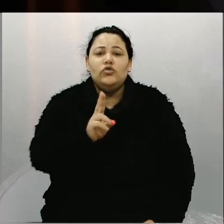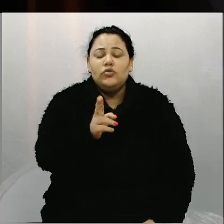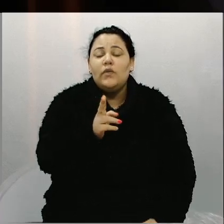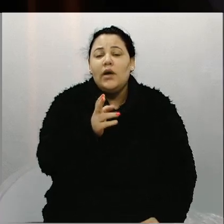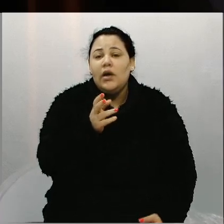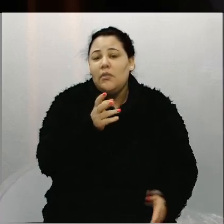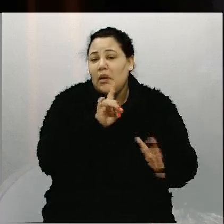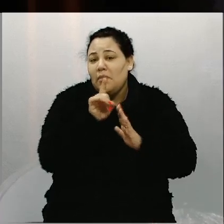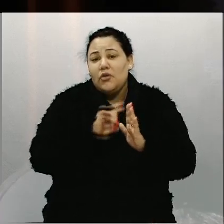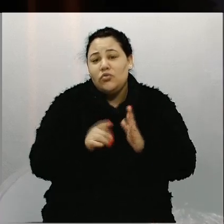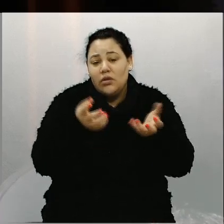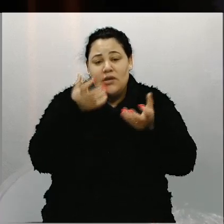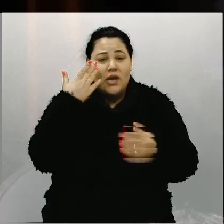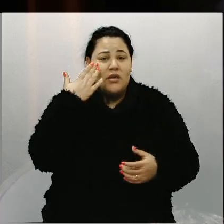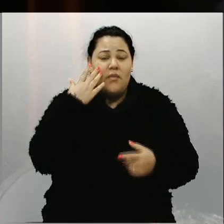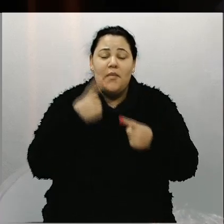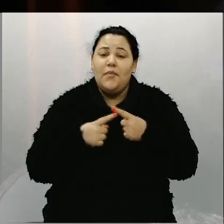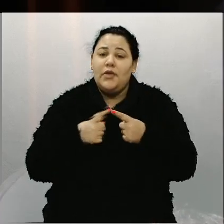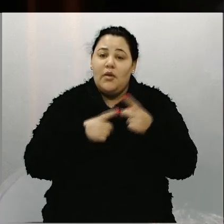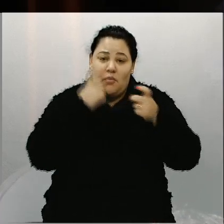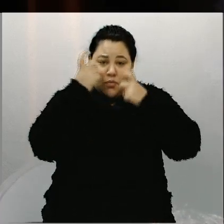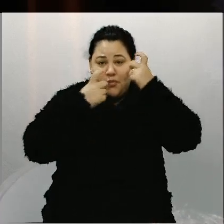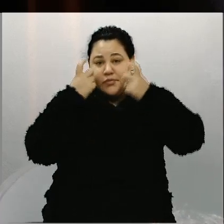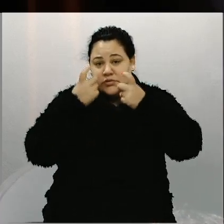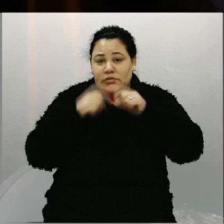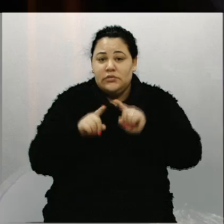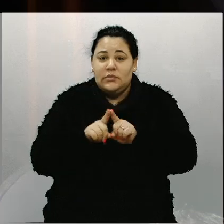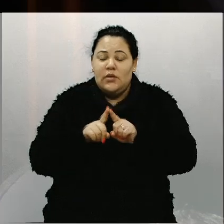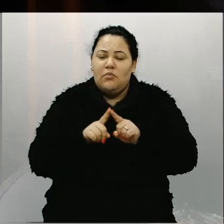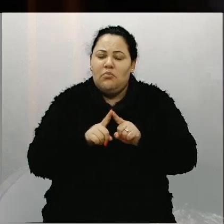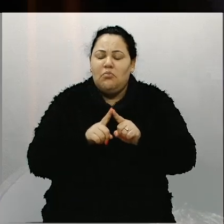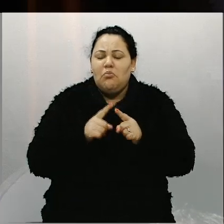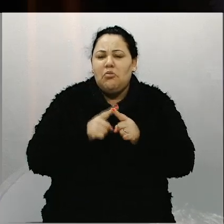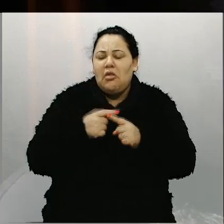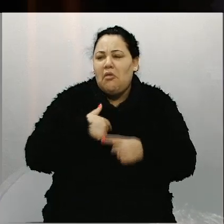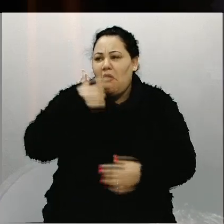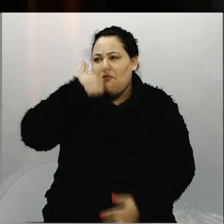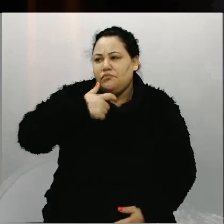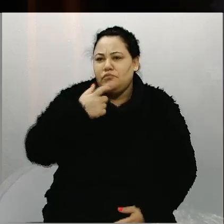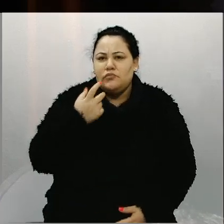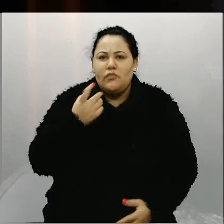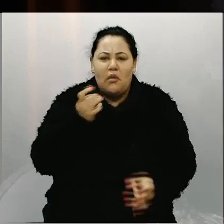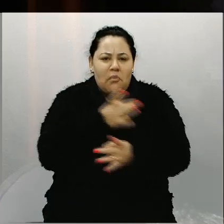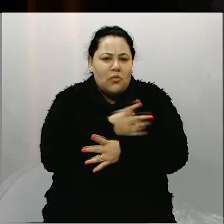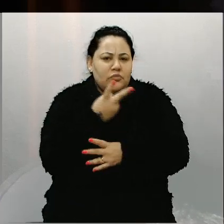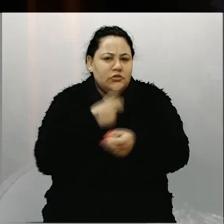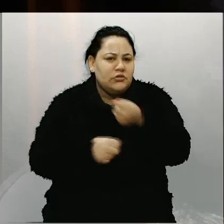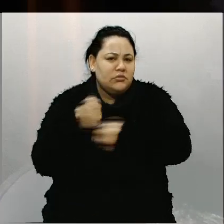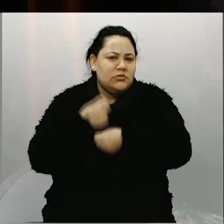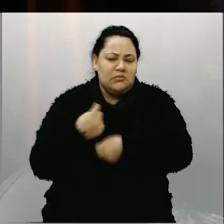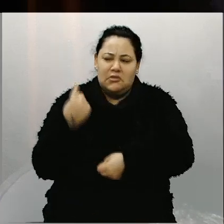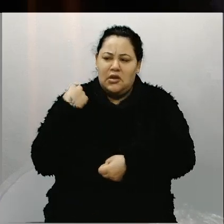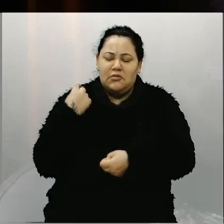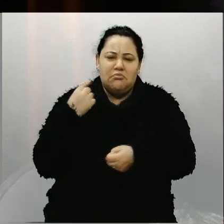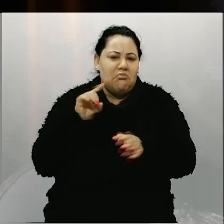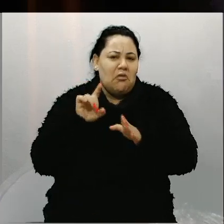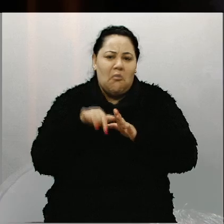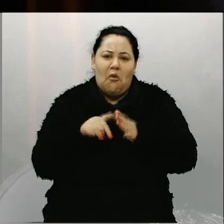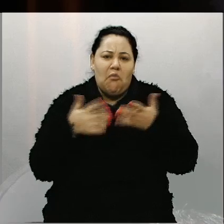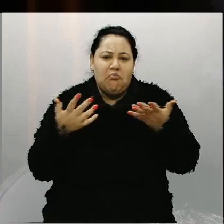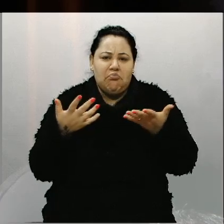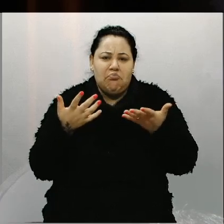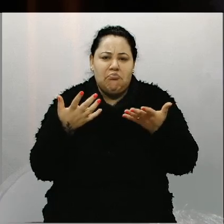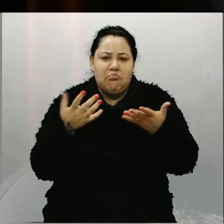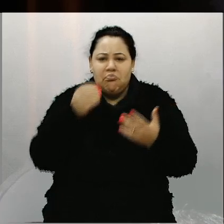isso também é uma preocupação. Parece que estava pronto há 2 anos atrás, depois a gente não soube mais notícia, né? Então